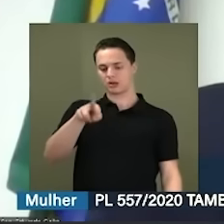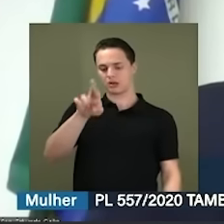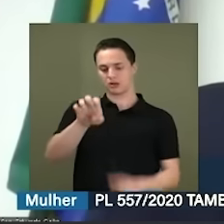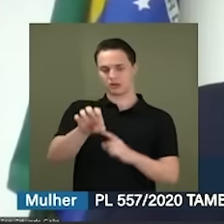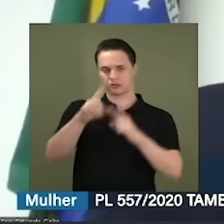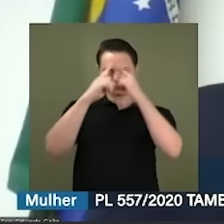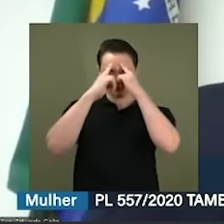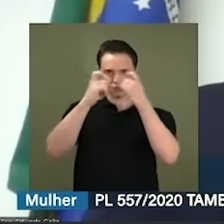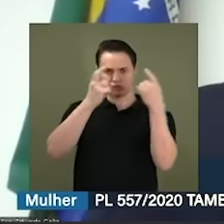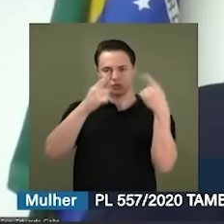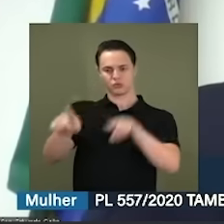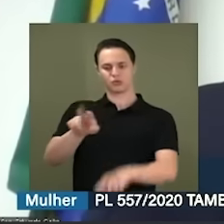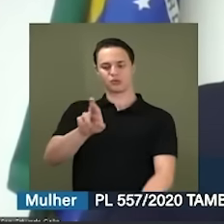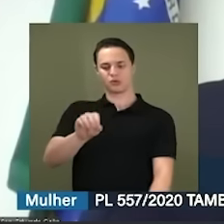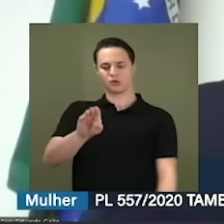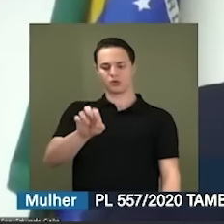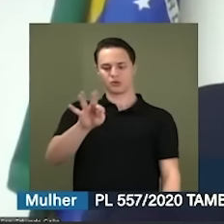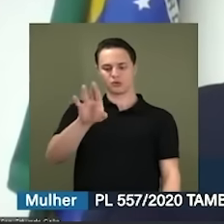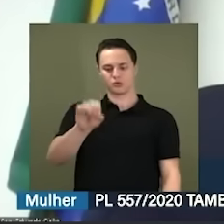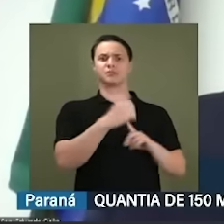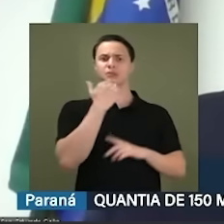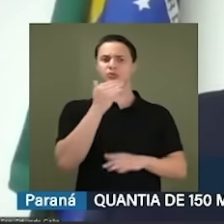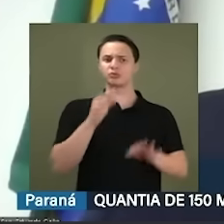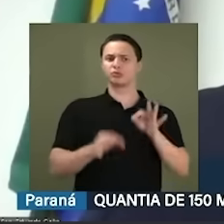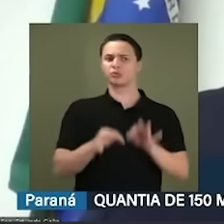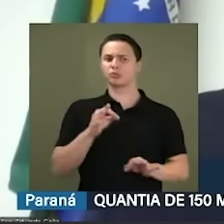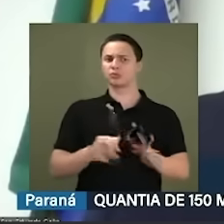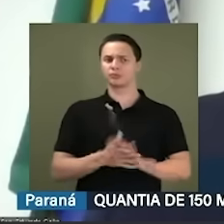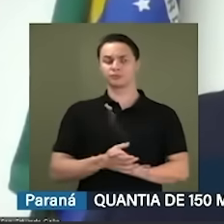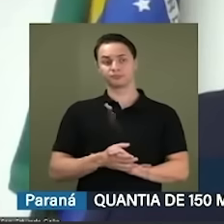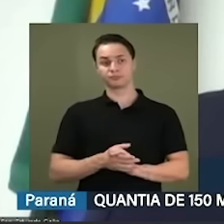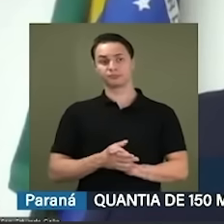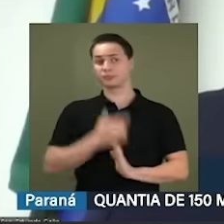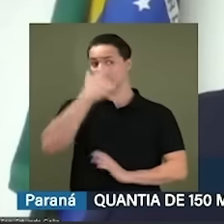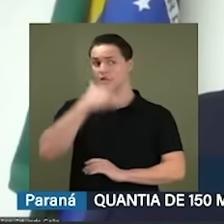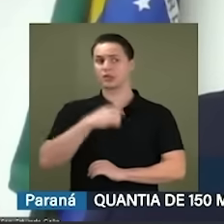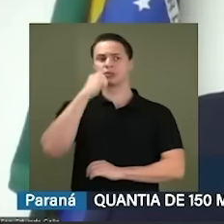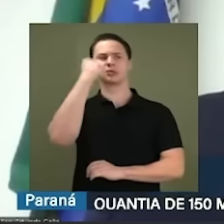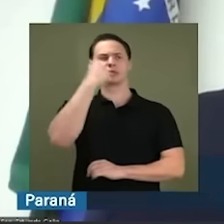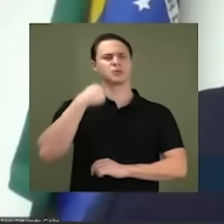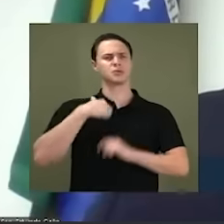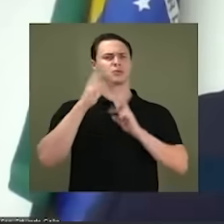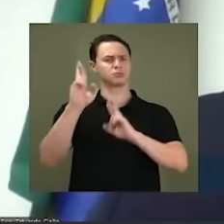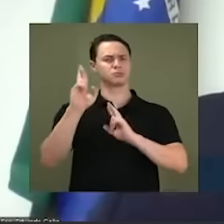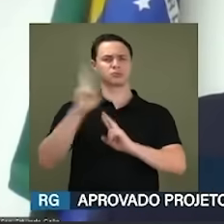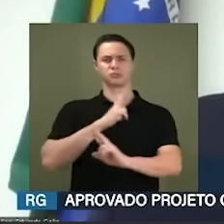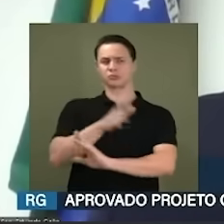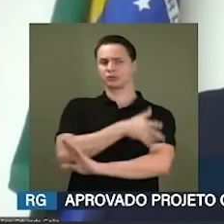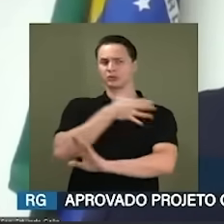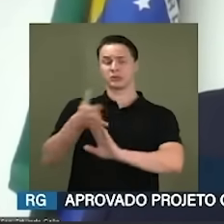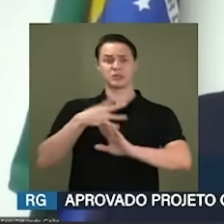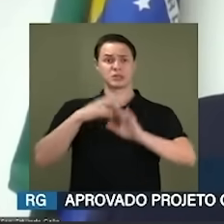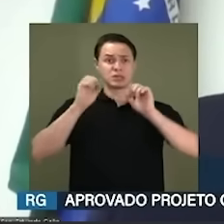o empresário Roberto Mantovani com um tapa na nuca. Como senador da República, espero que depois de tantos escândalos,